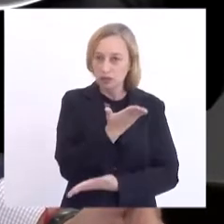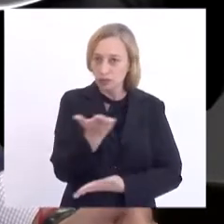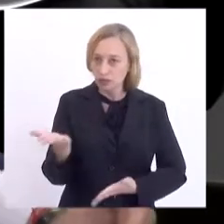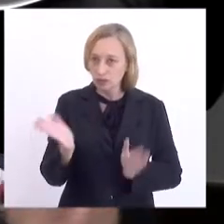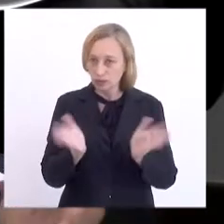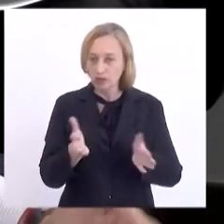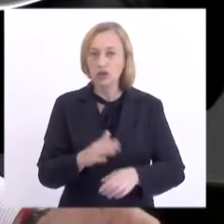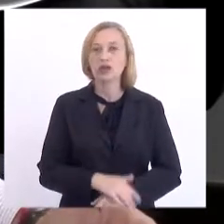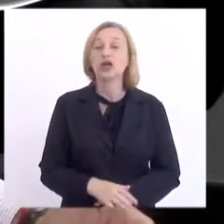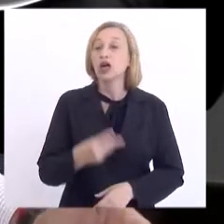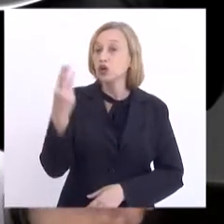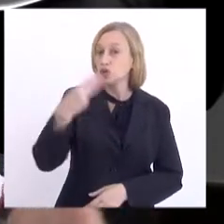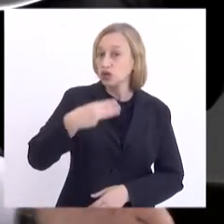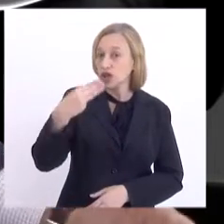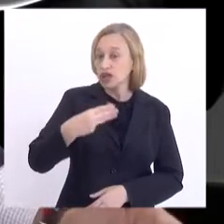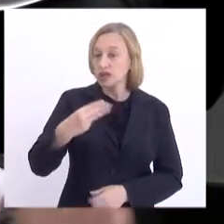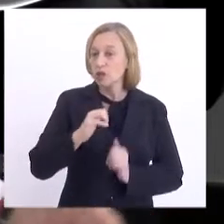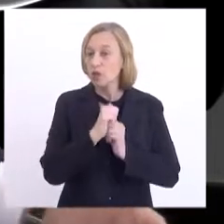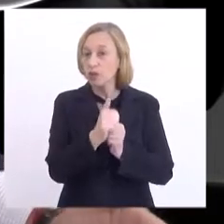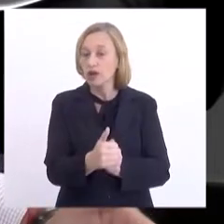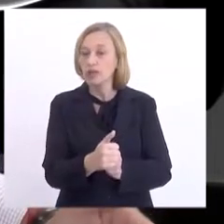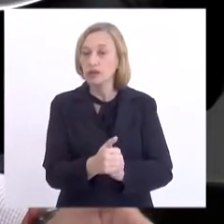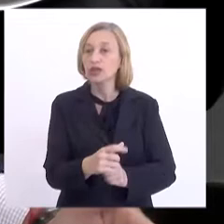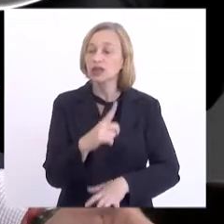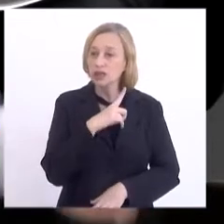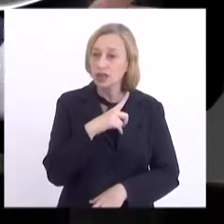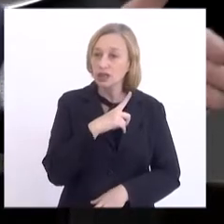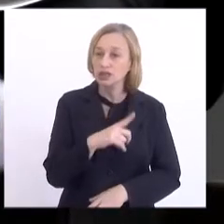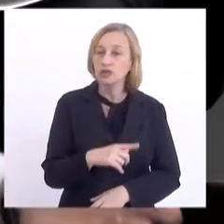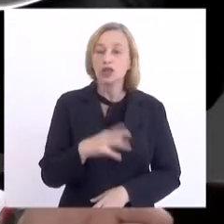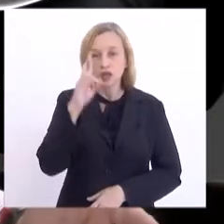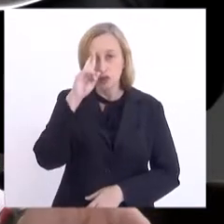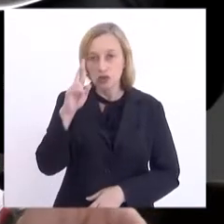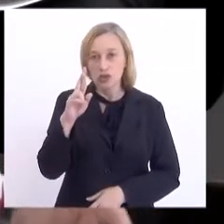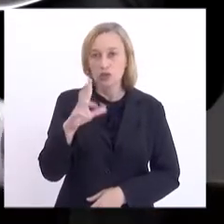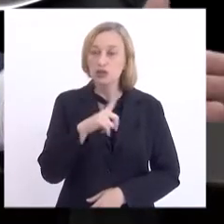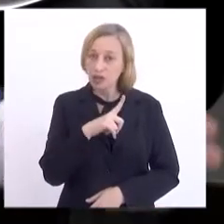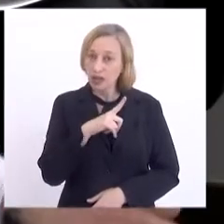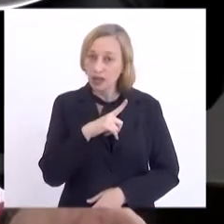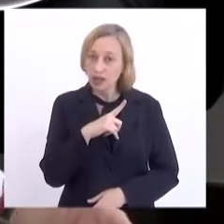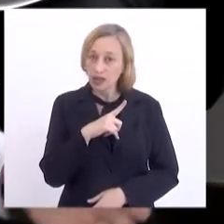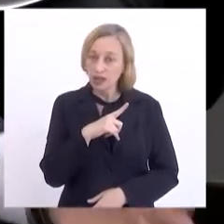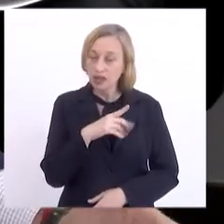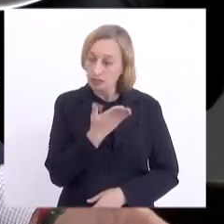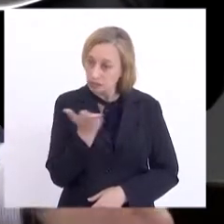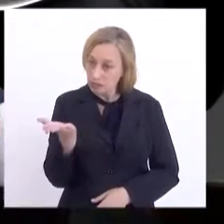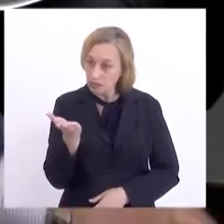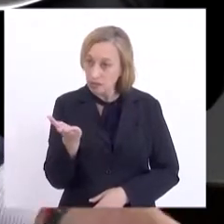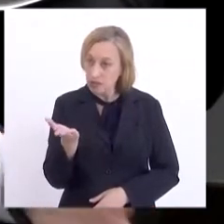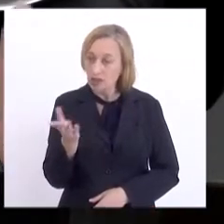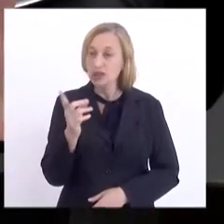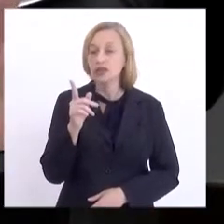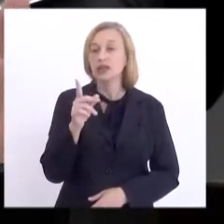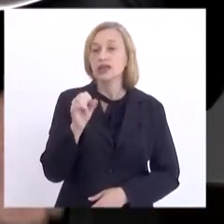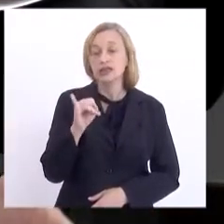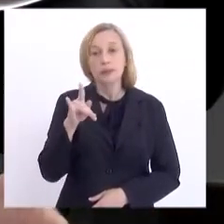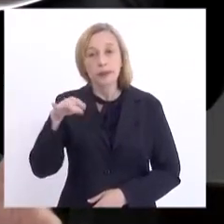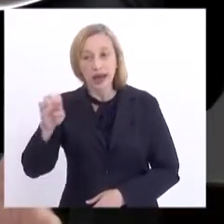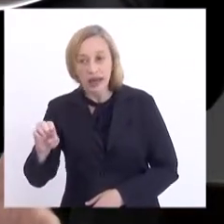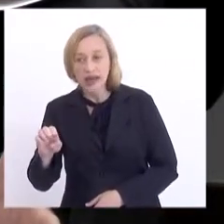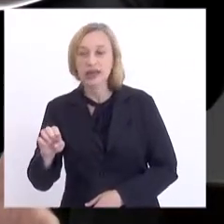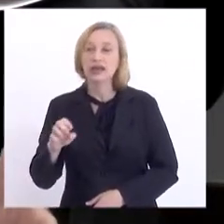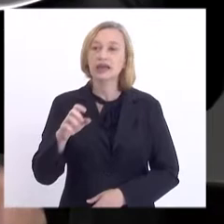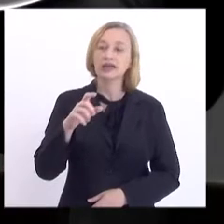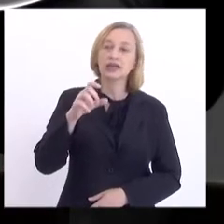agora e o terceiro eu acompanhamento que a gente tem e o senhor tem que os senhores têm siplag Siga